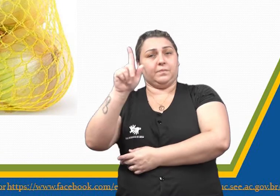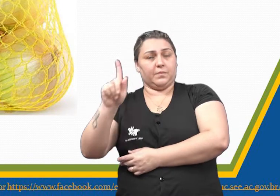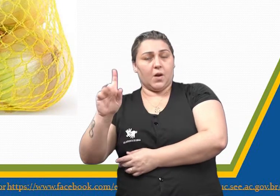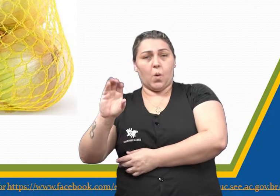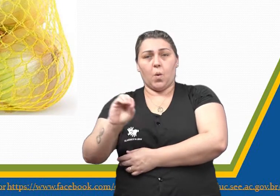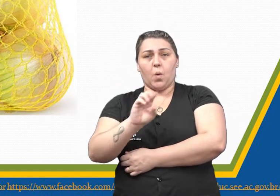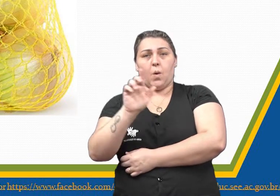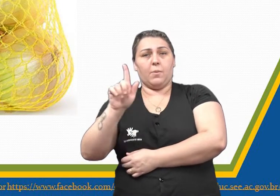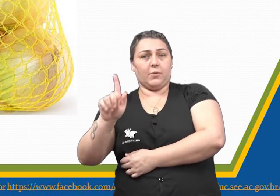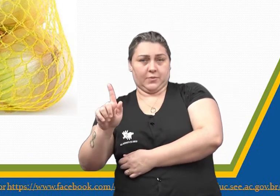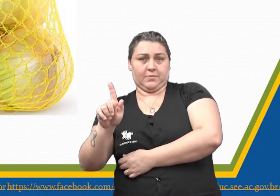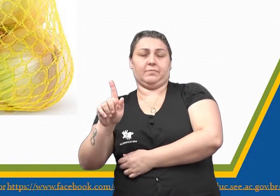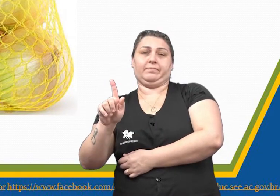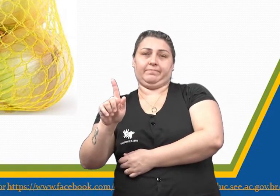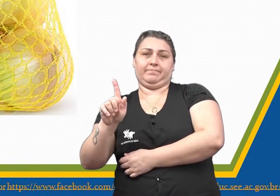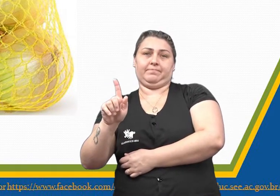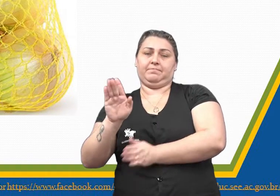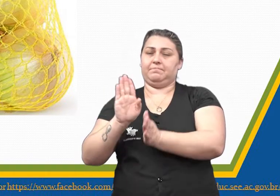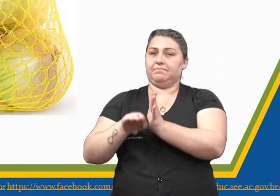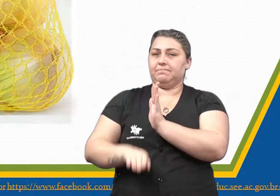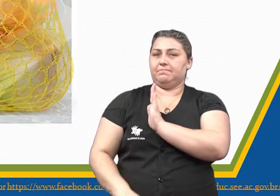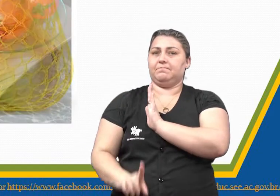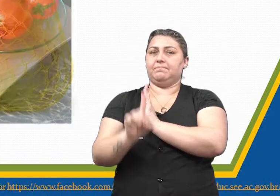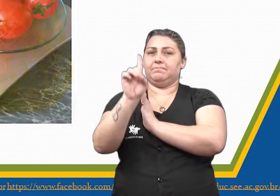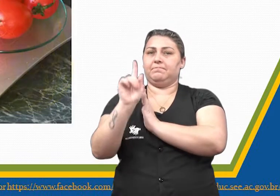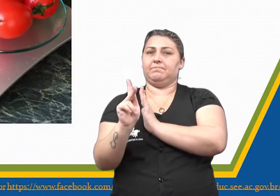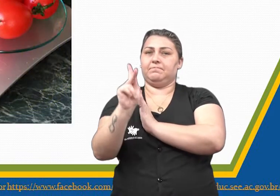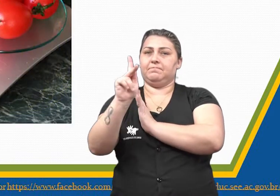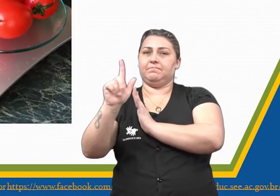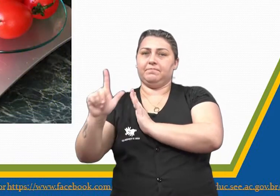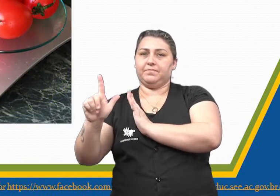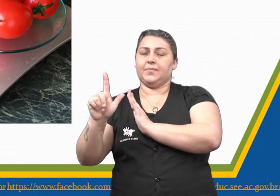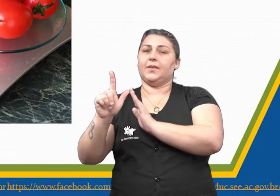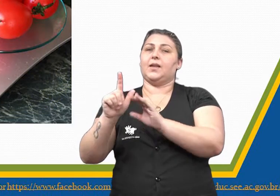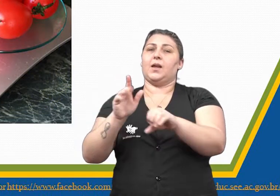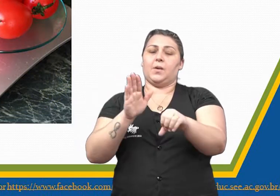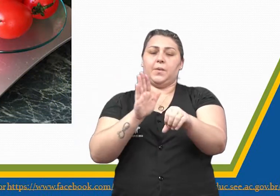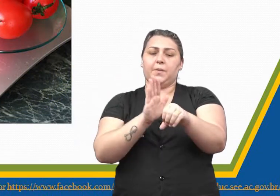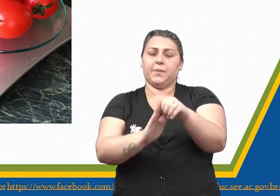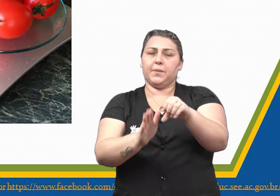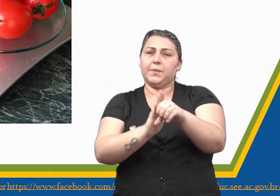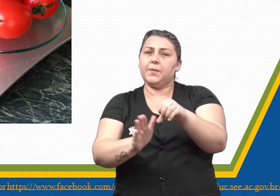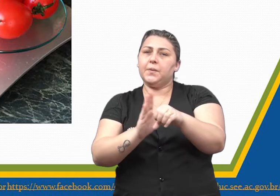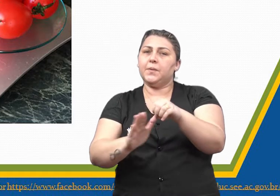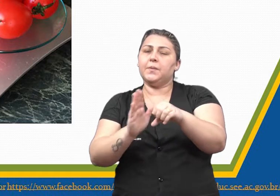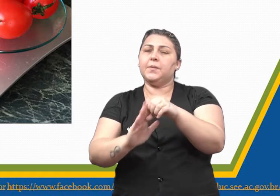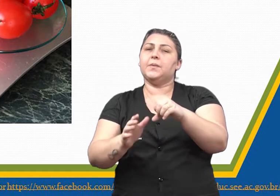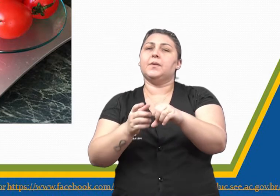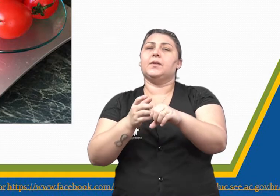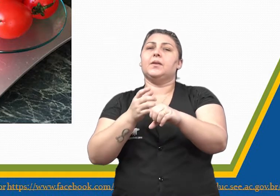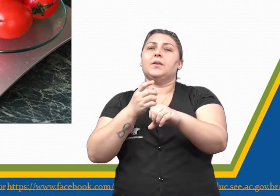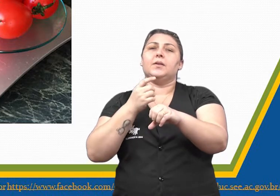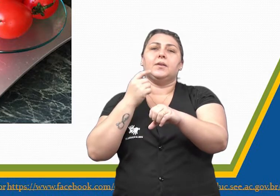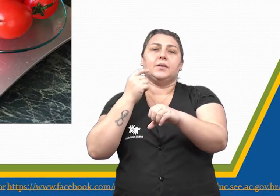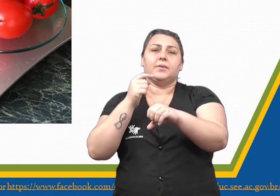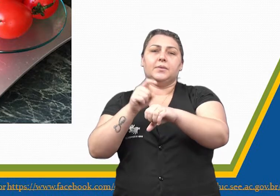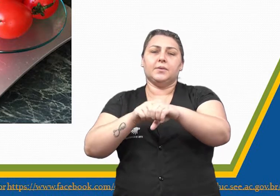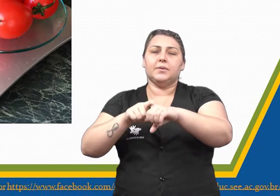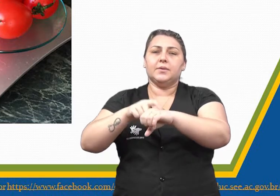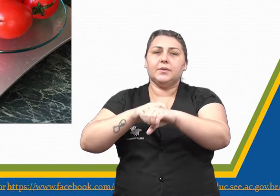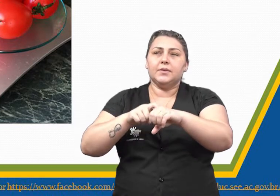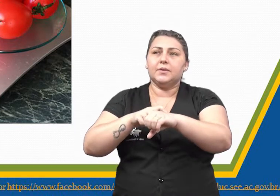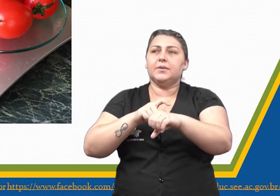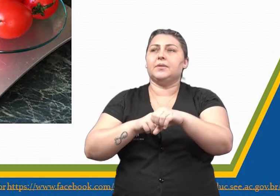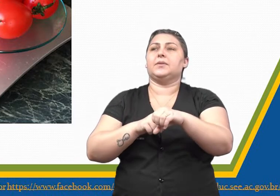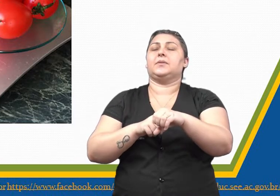grama, quantidades menores que 1 quilo. Os tomates também que a gente pode comprar aí por quilo ou